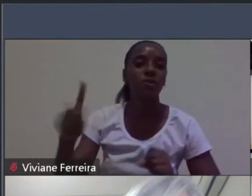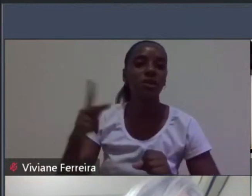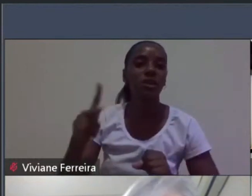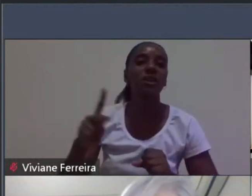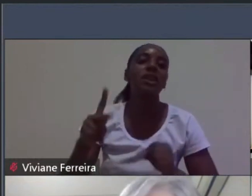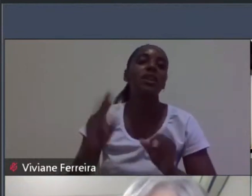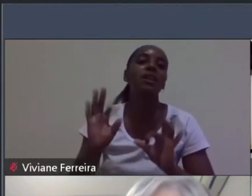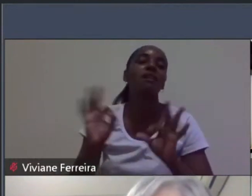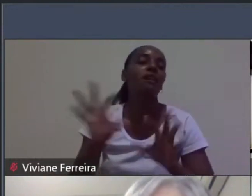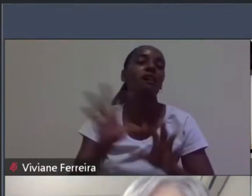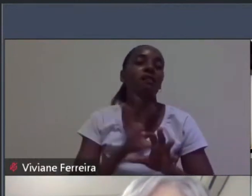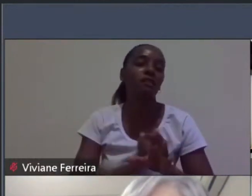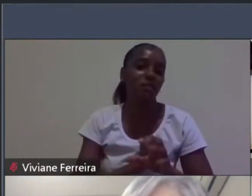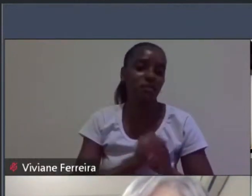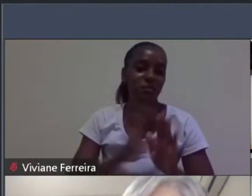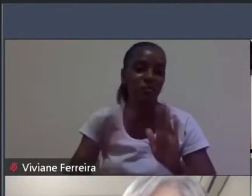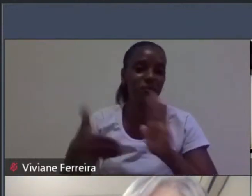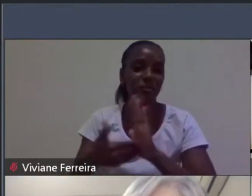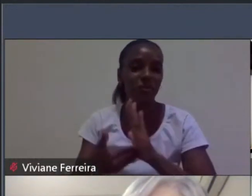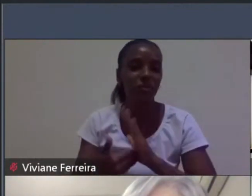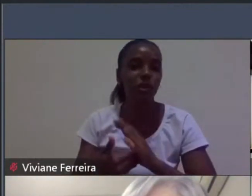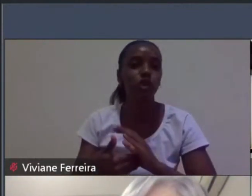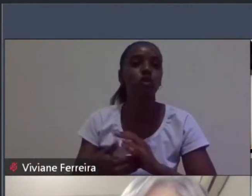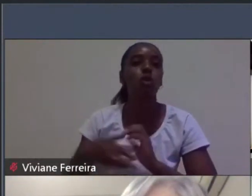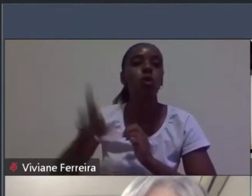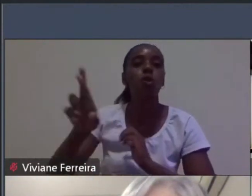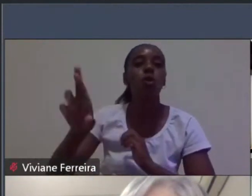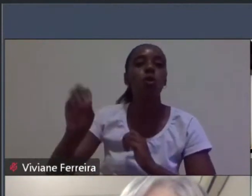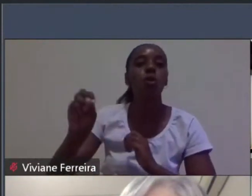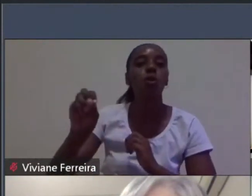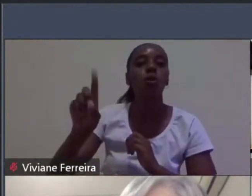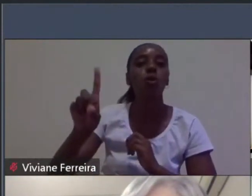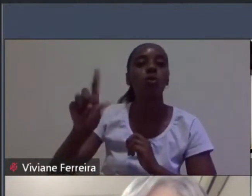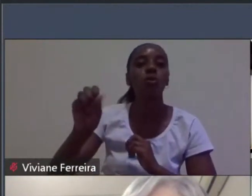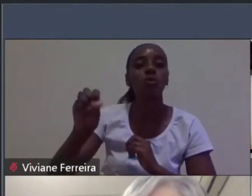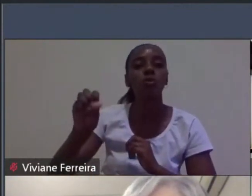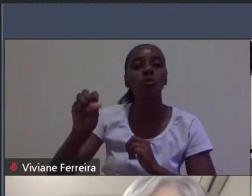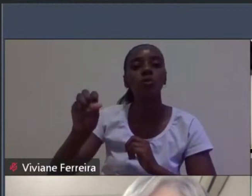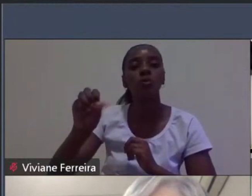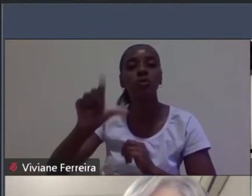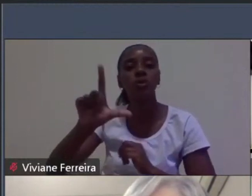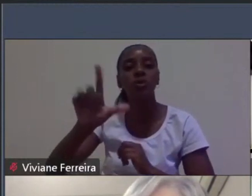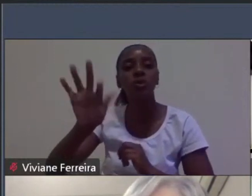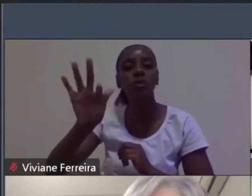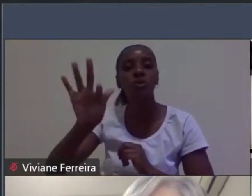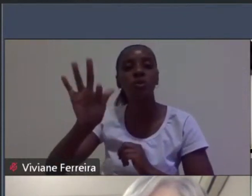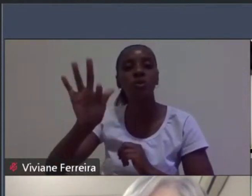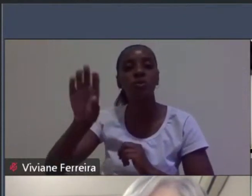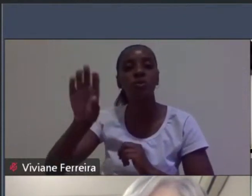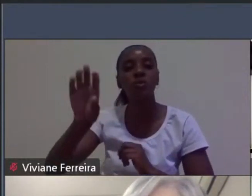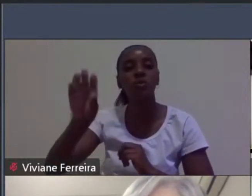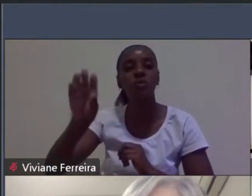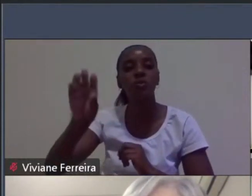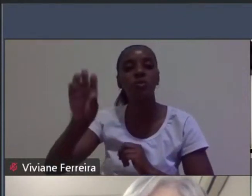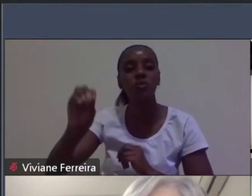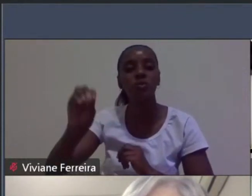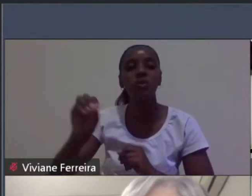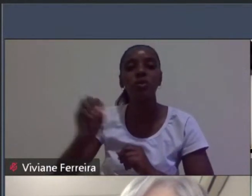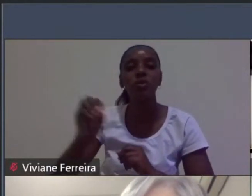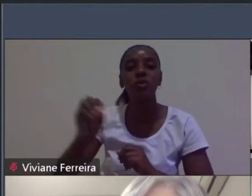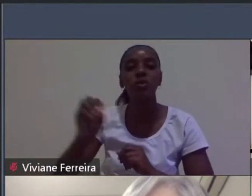amo de paixão. O Rodolfo, que mais fica quieto do que fala, mas quando fala, fala super